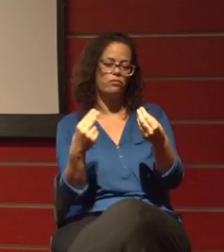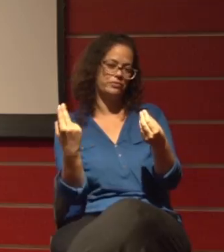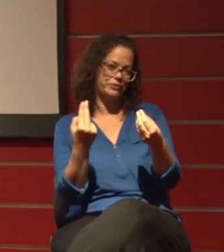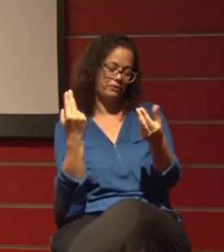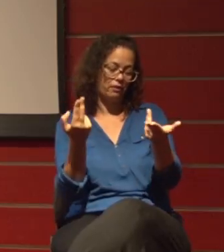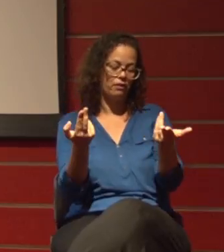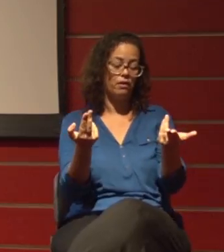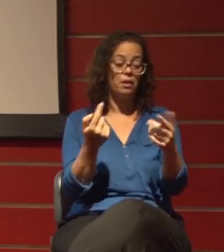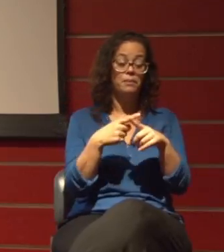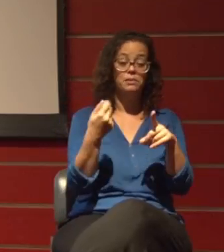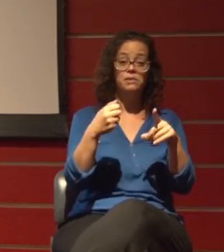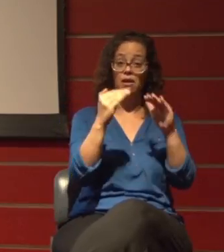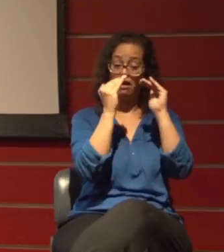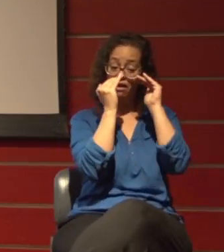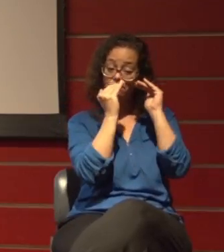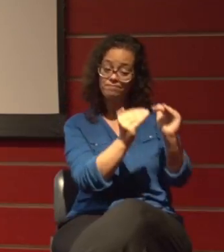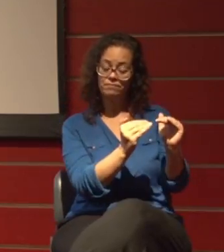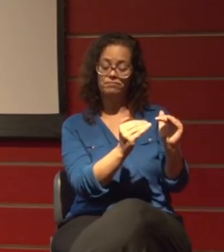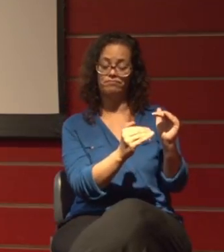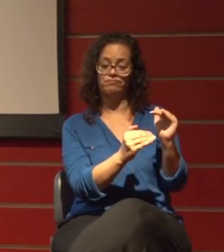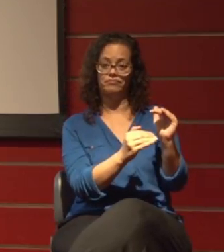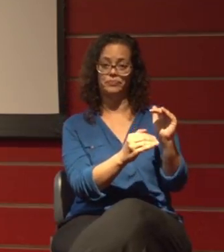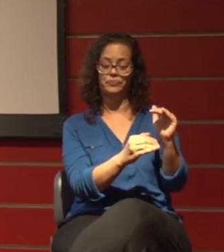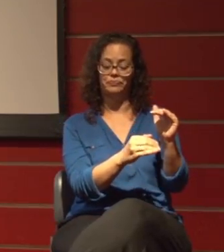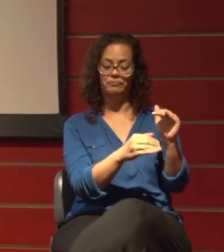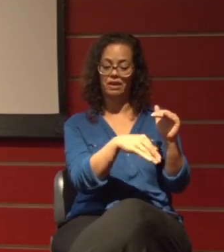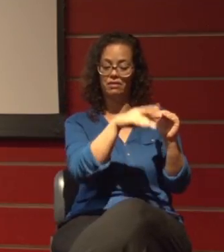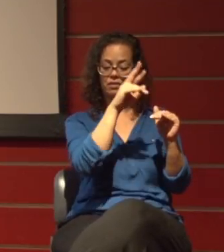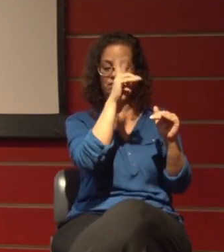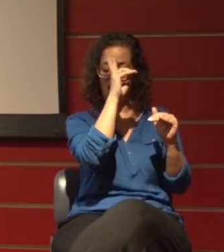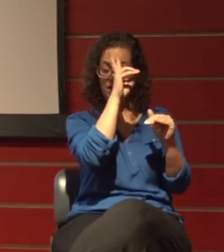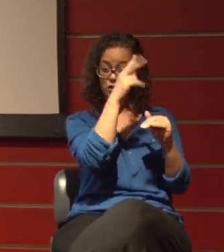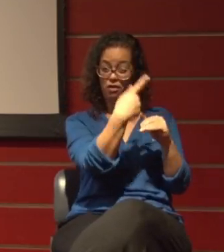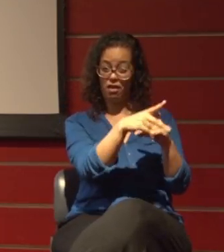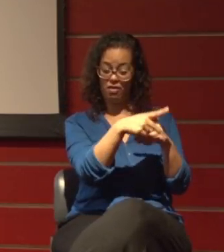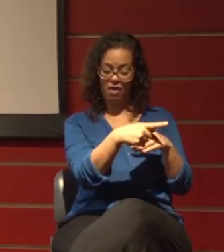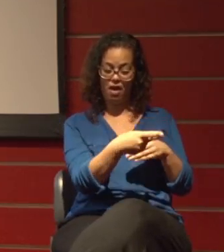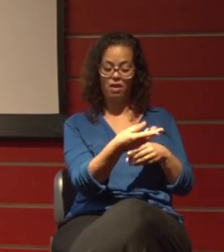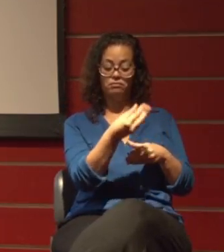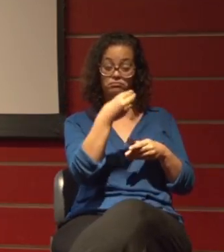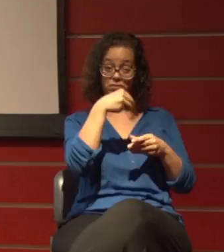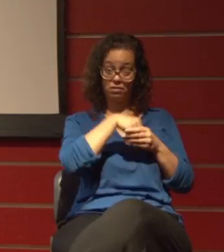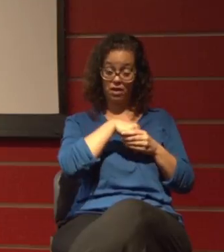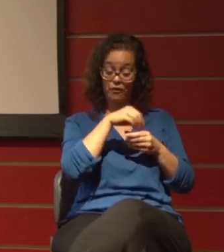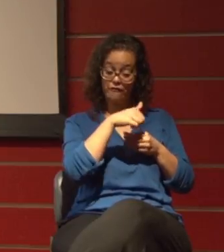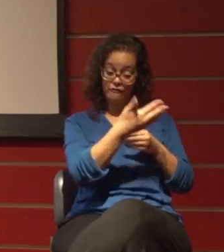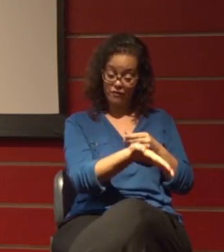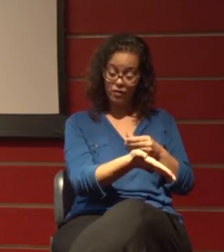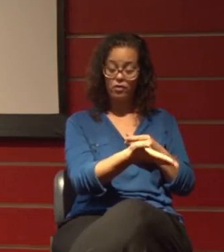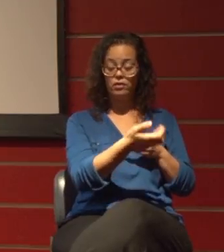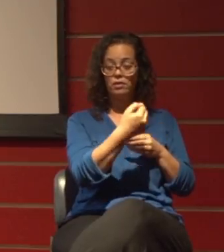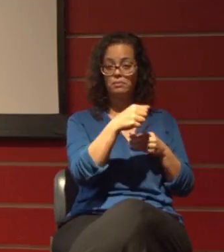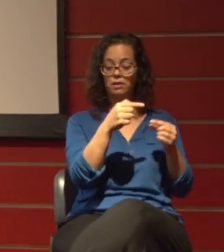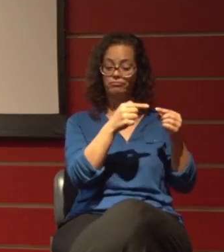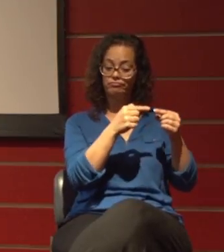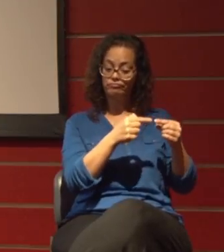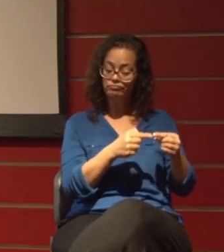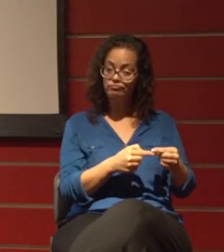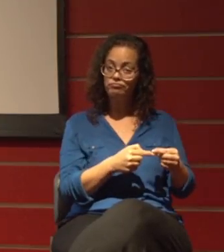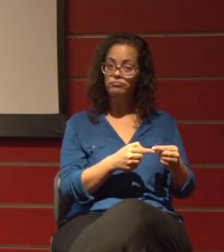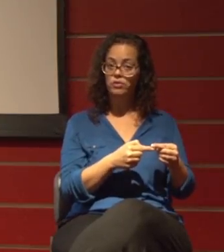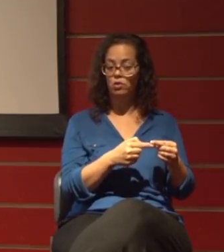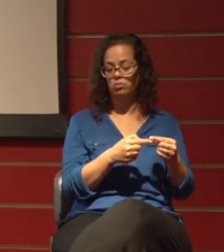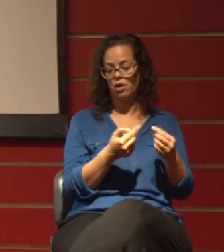respeita Ou seja você tem que ir construindo a história dele interna e externamente de uma maneira que o que ele faz é crível